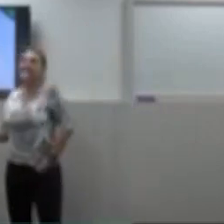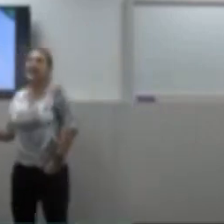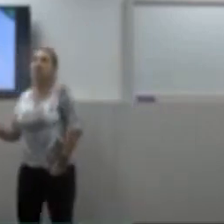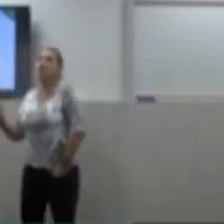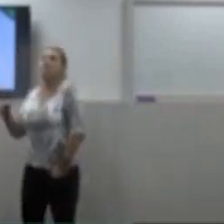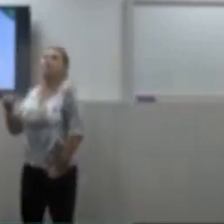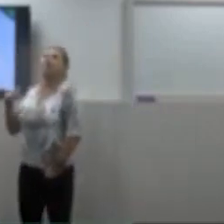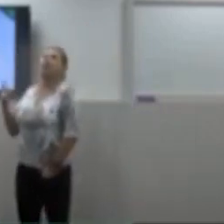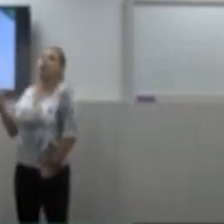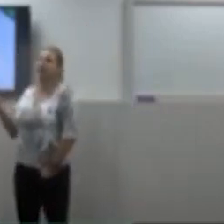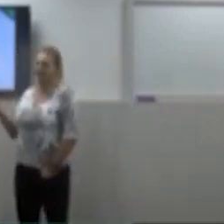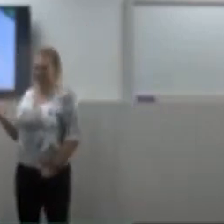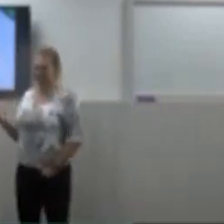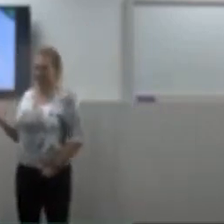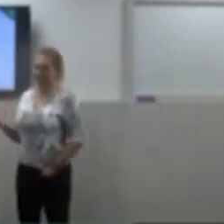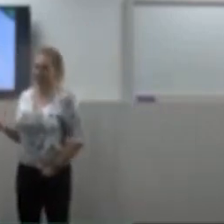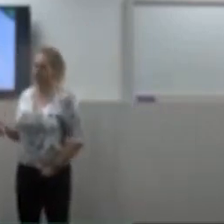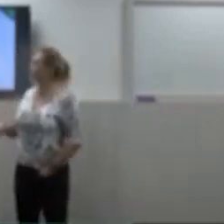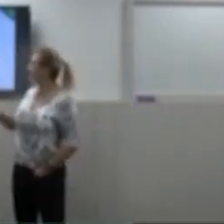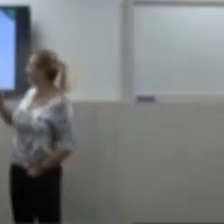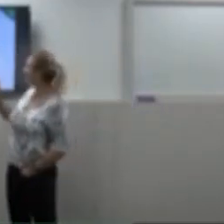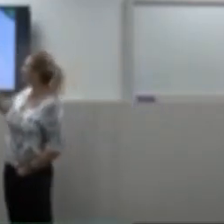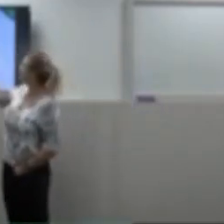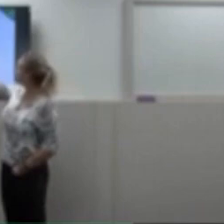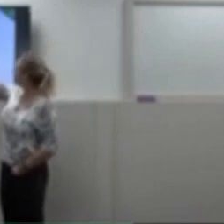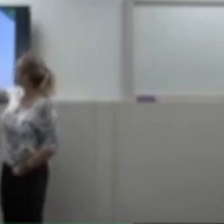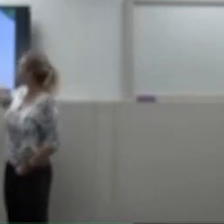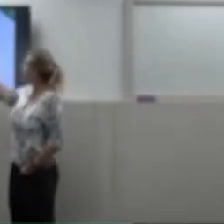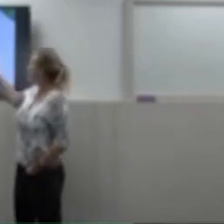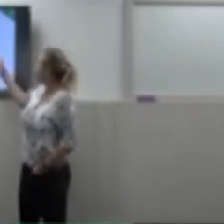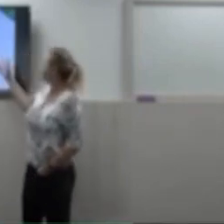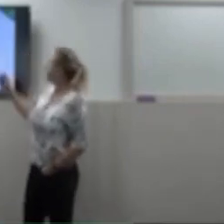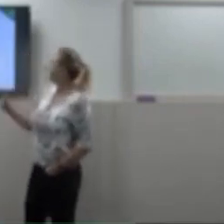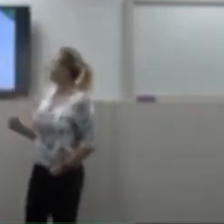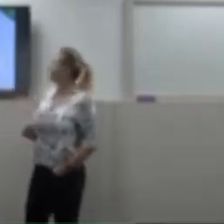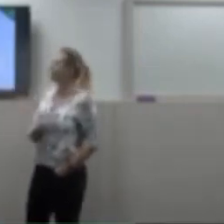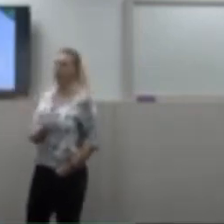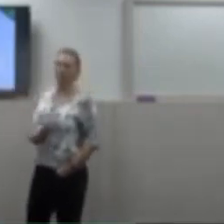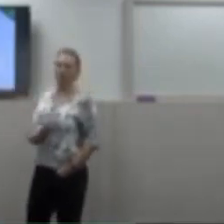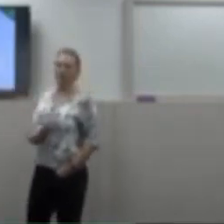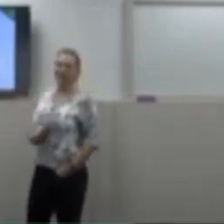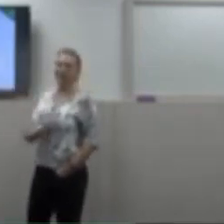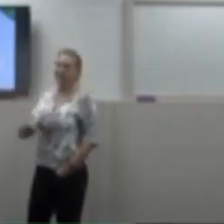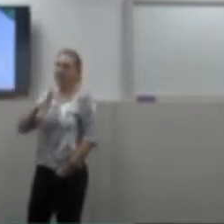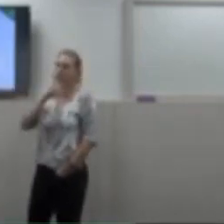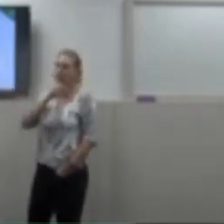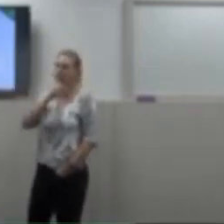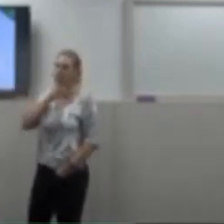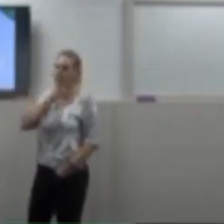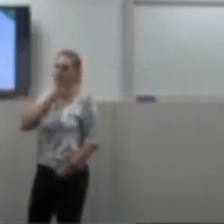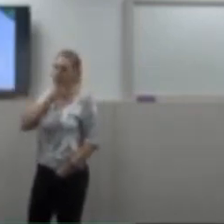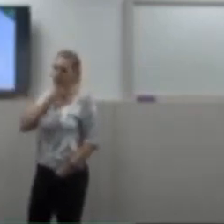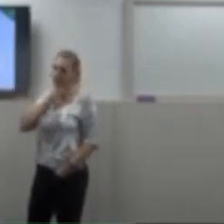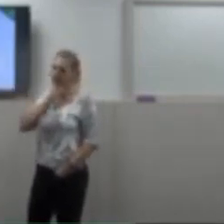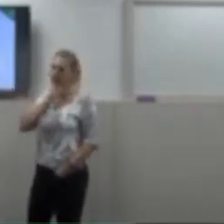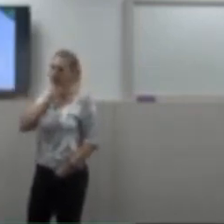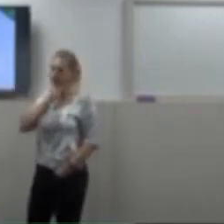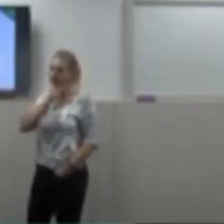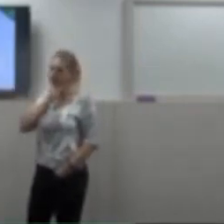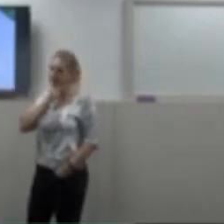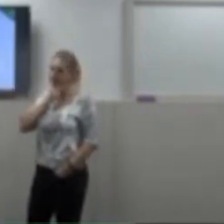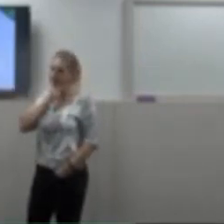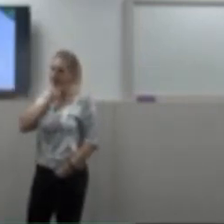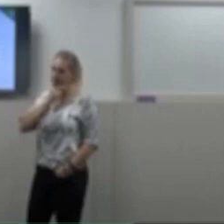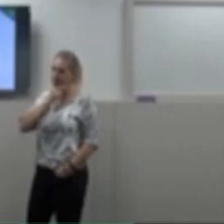Somos 7 bilhões e 700 milhões de pessoas no mundo. 7 bilhões, gente.